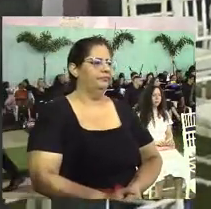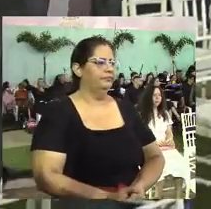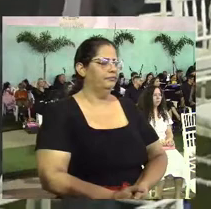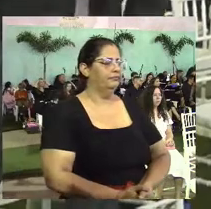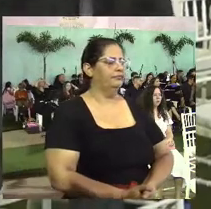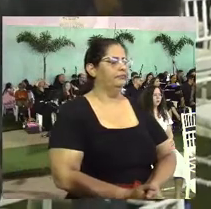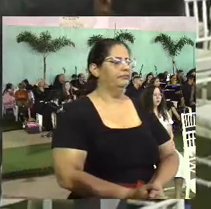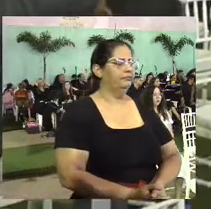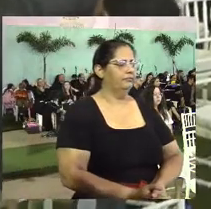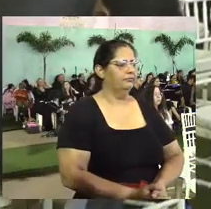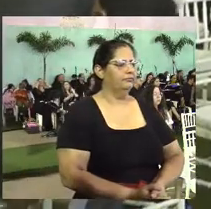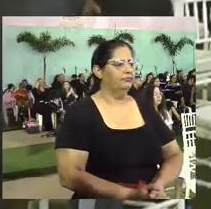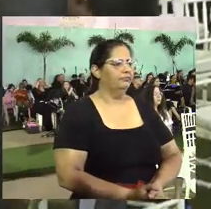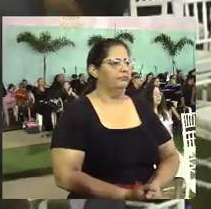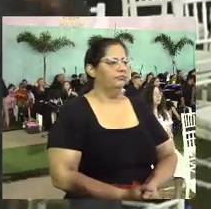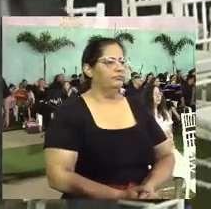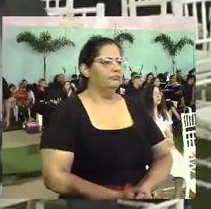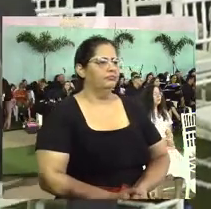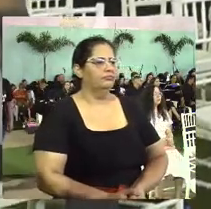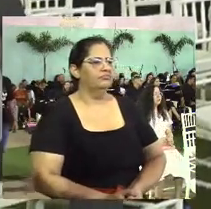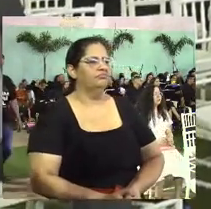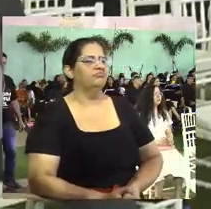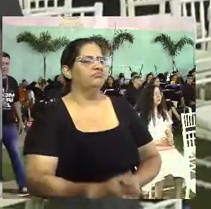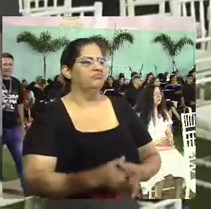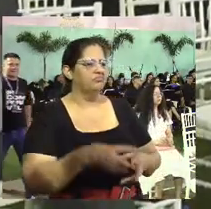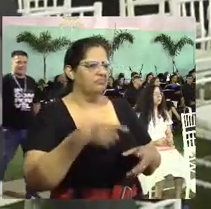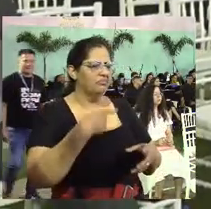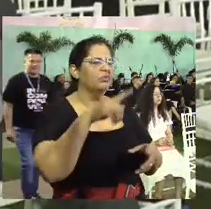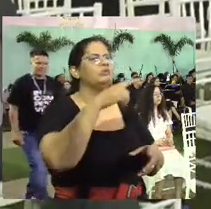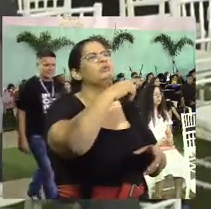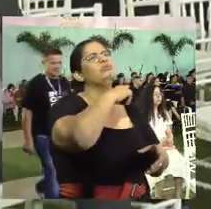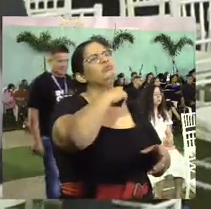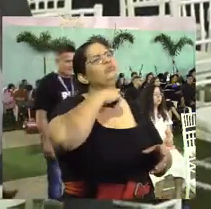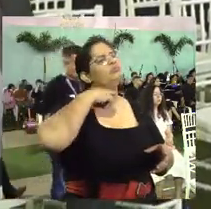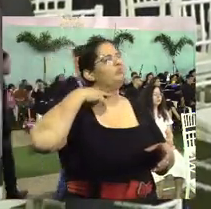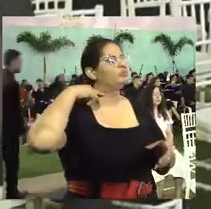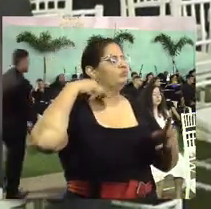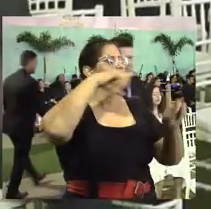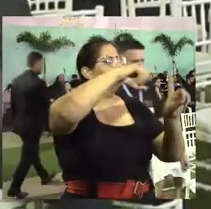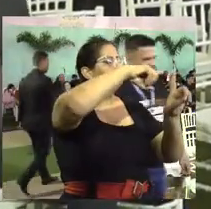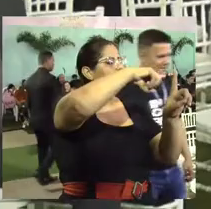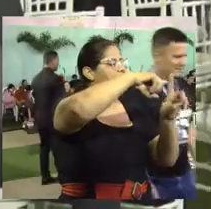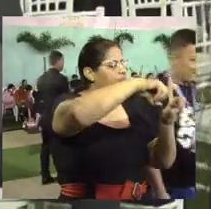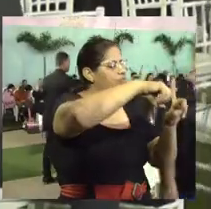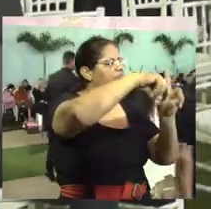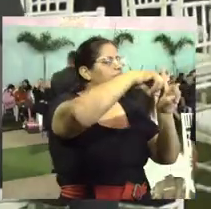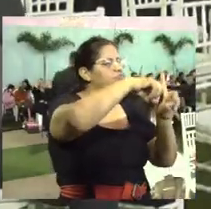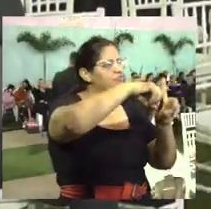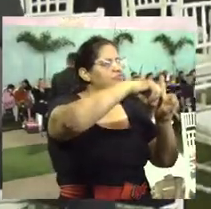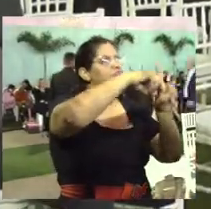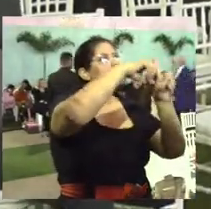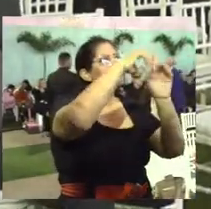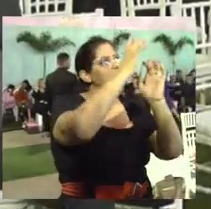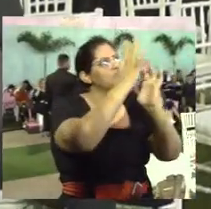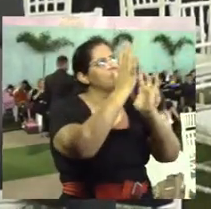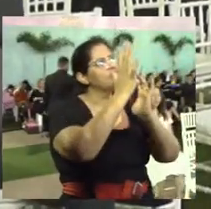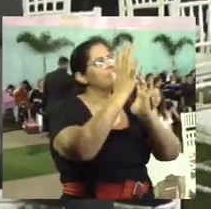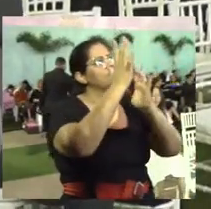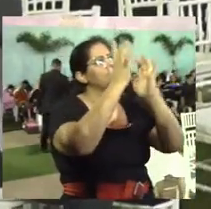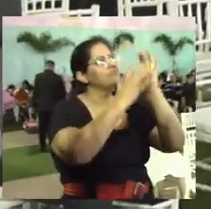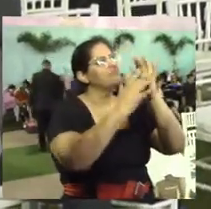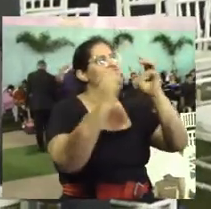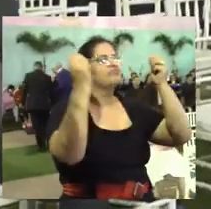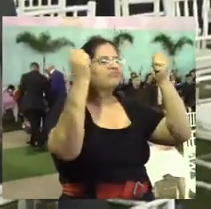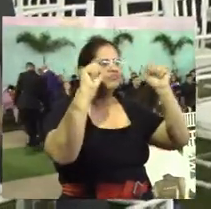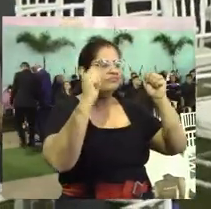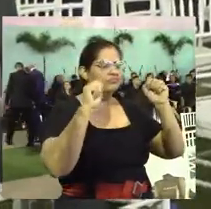declare assim ó Porto a morte lá na cruz Jesus te adorarei